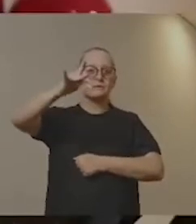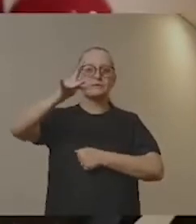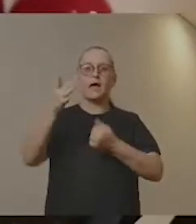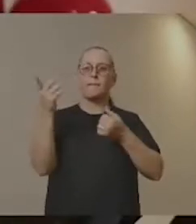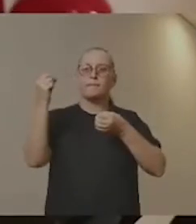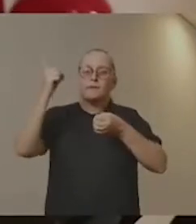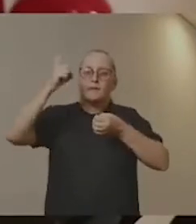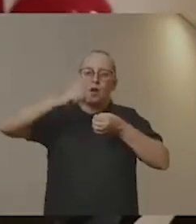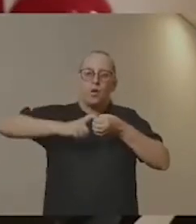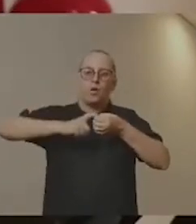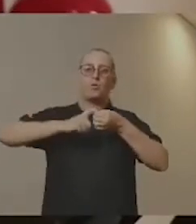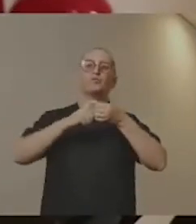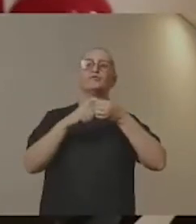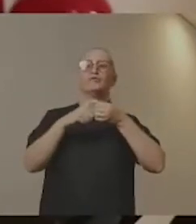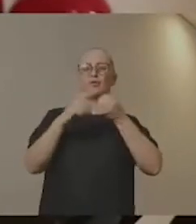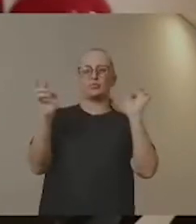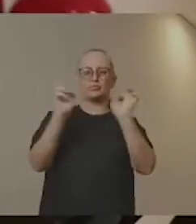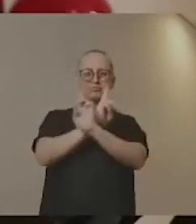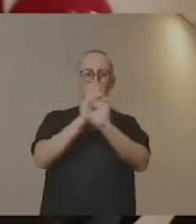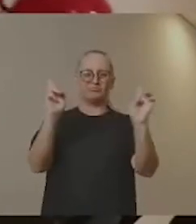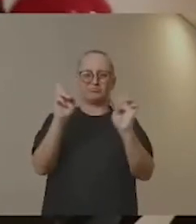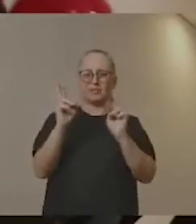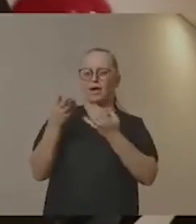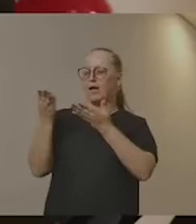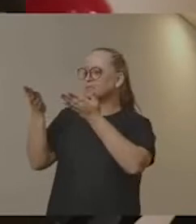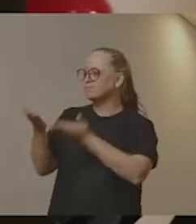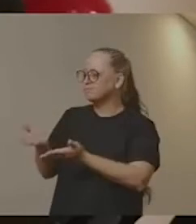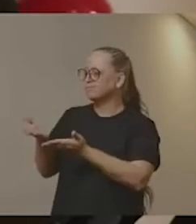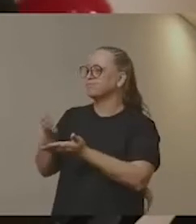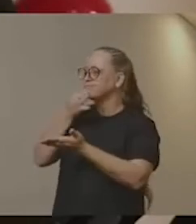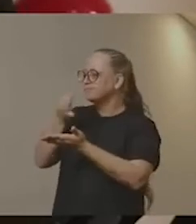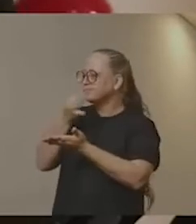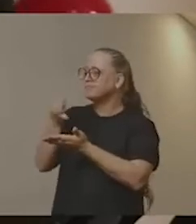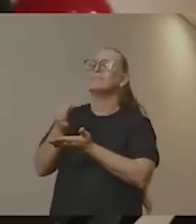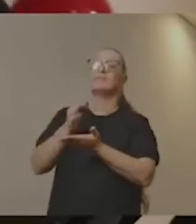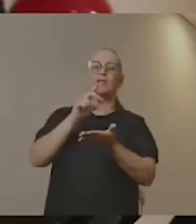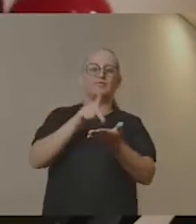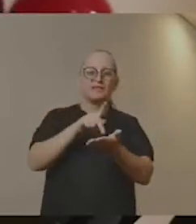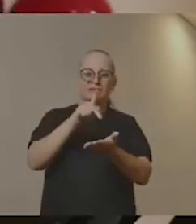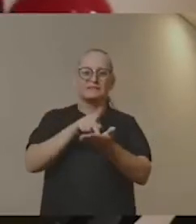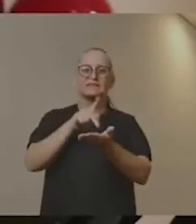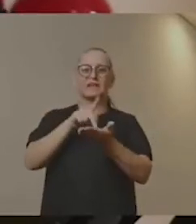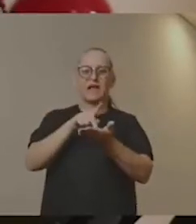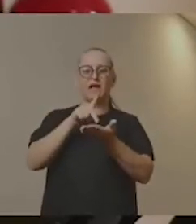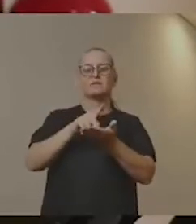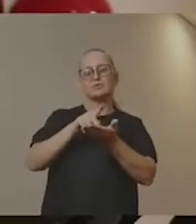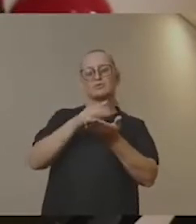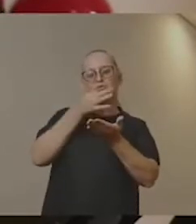foi isso, mas eu também acho que, tipo, eu voltei no sexto ano, então eu voltei